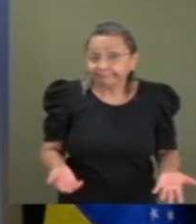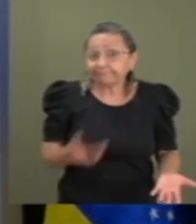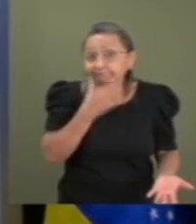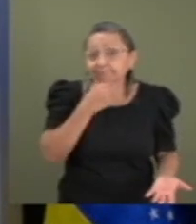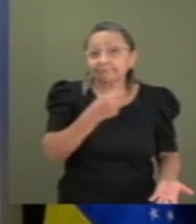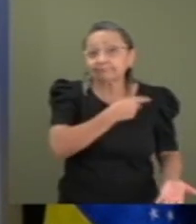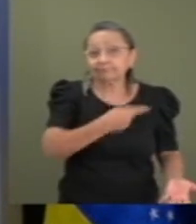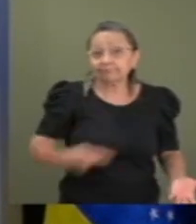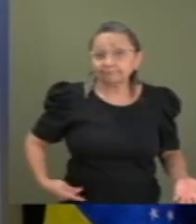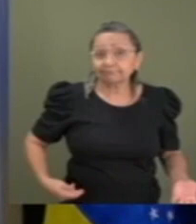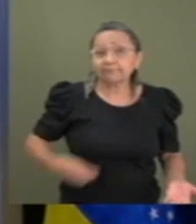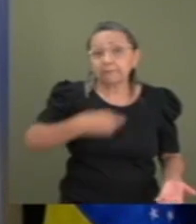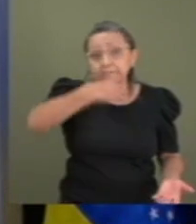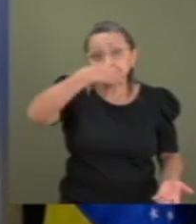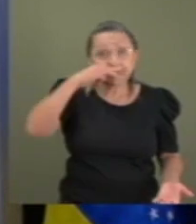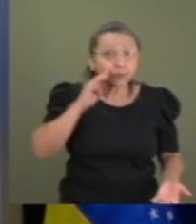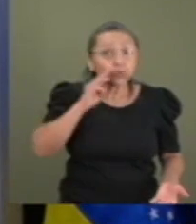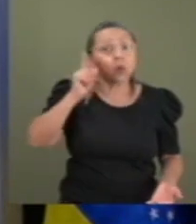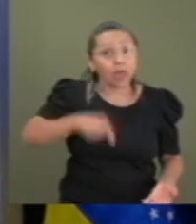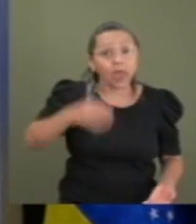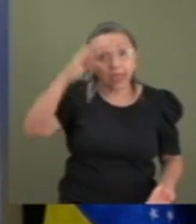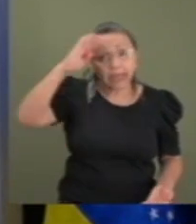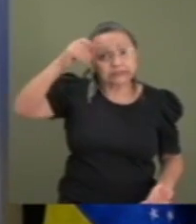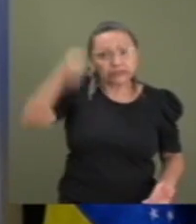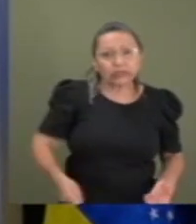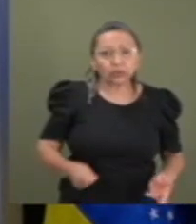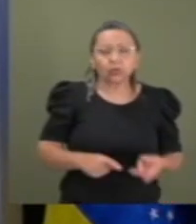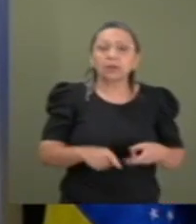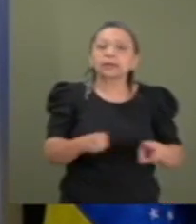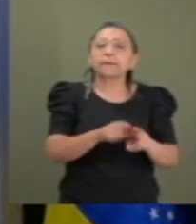da Nicarágua, Daniel Ortega, que persegue